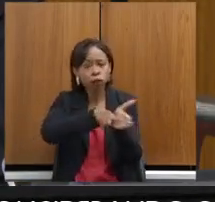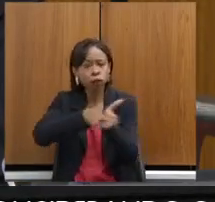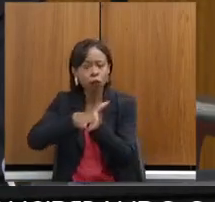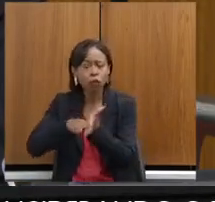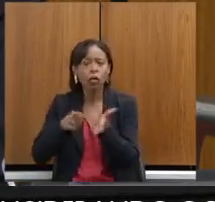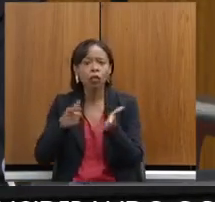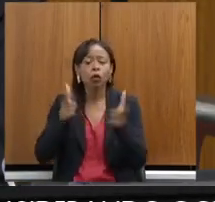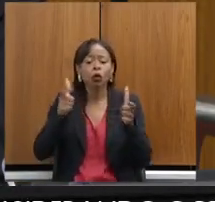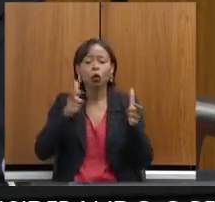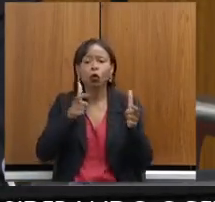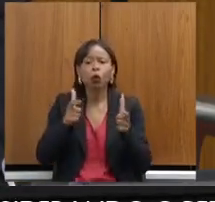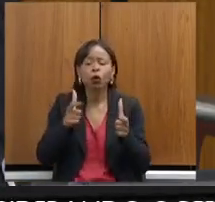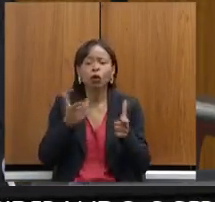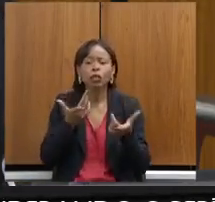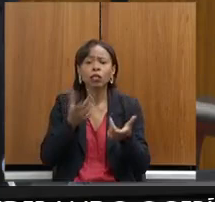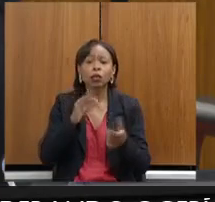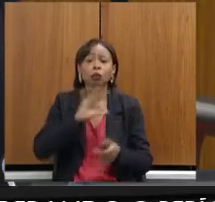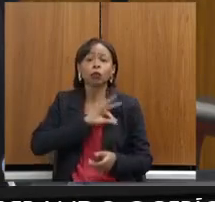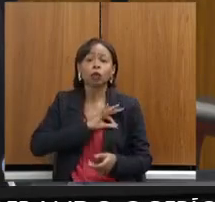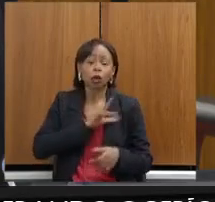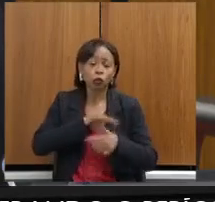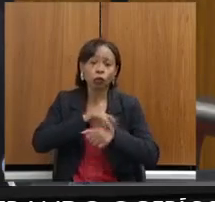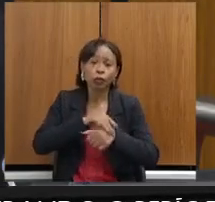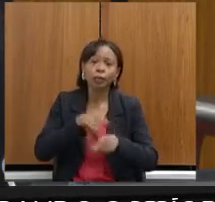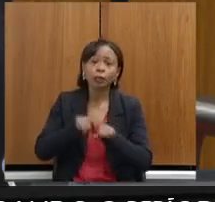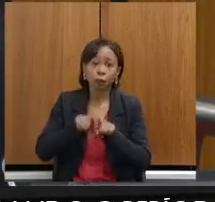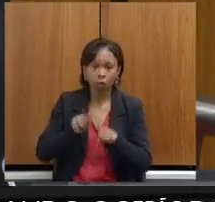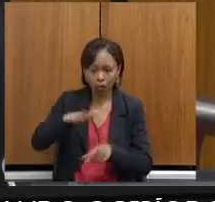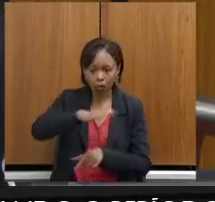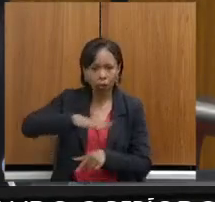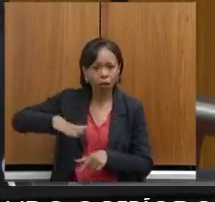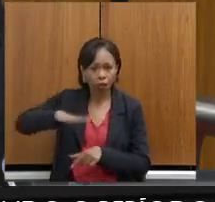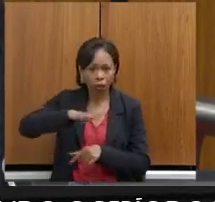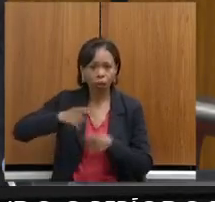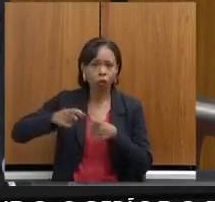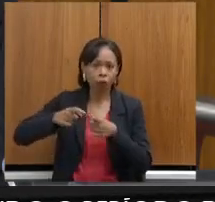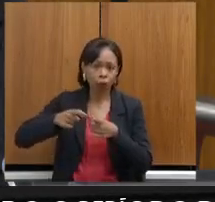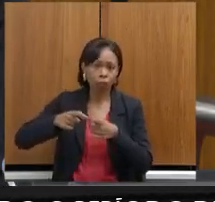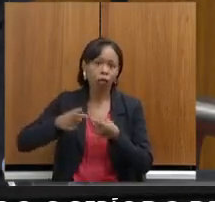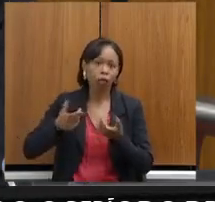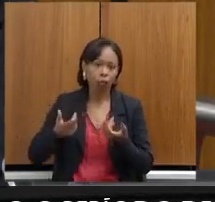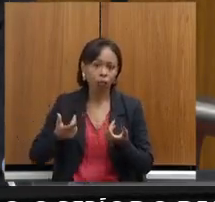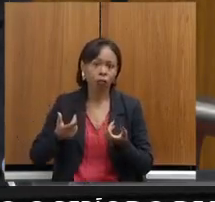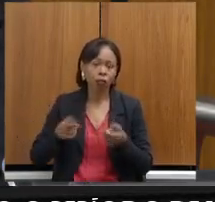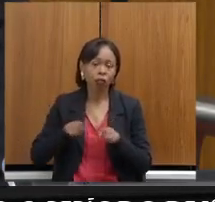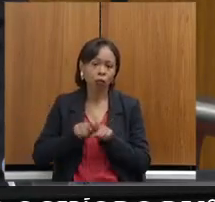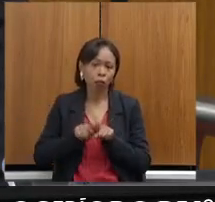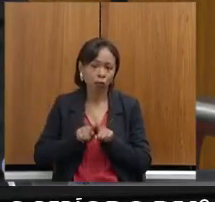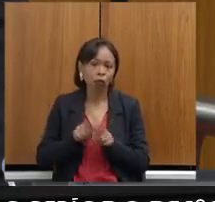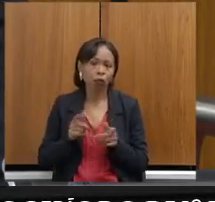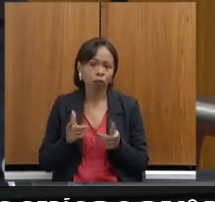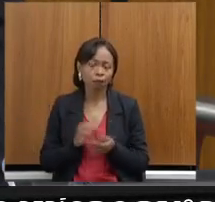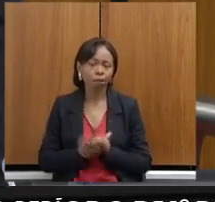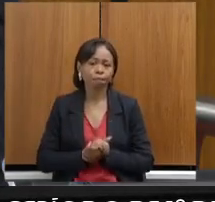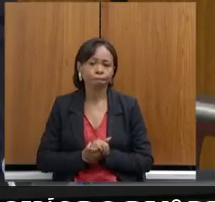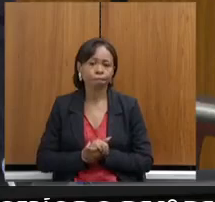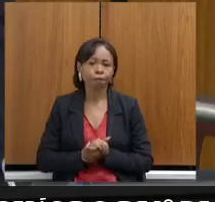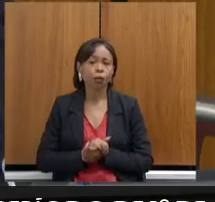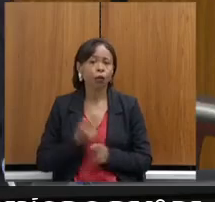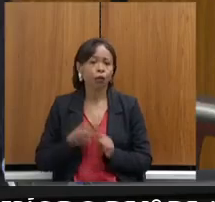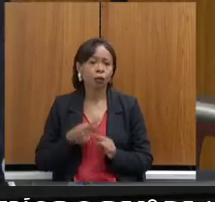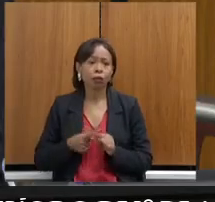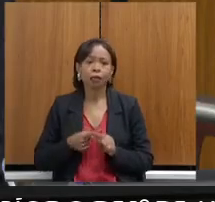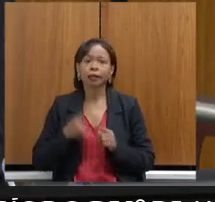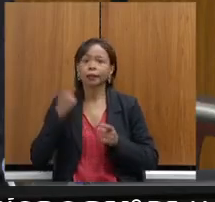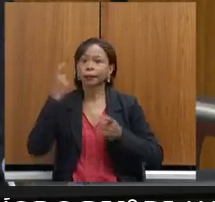com a área médica que nosso Doutor Arlen pode nos orientar bem sobre isso é